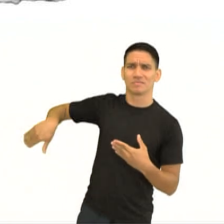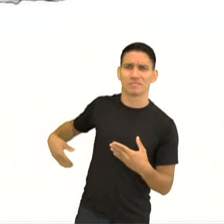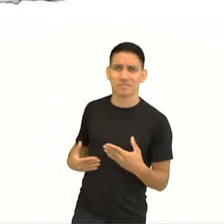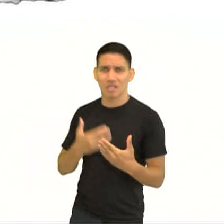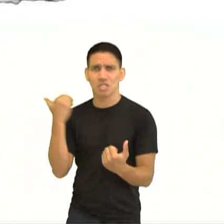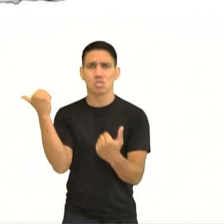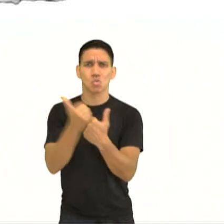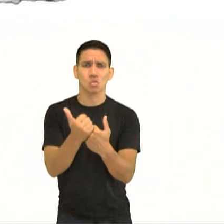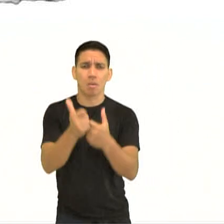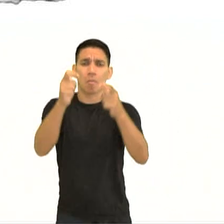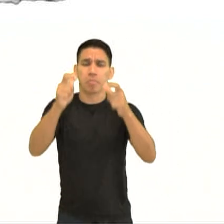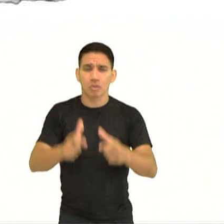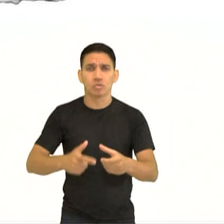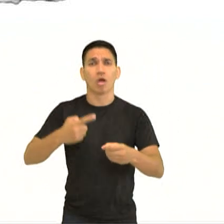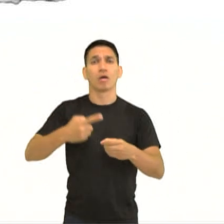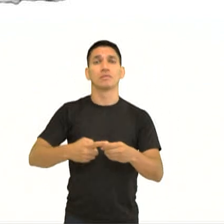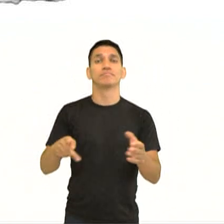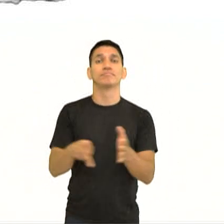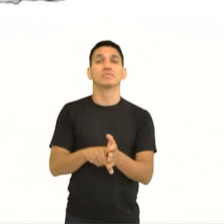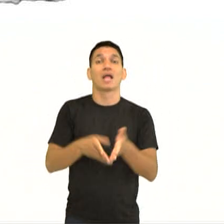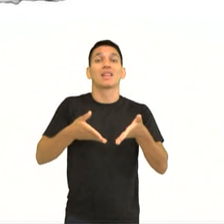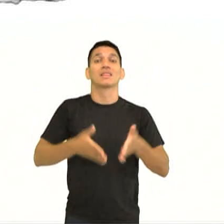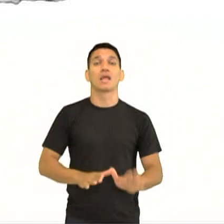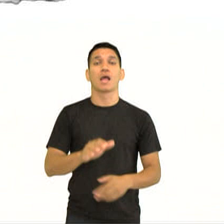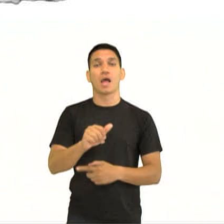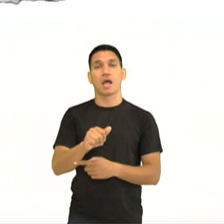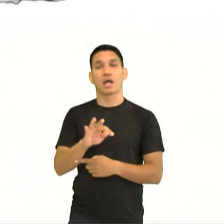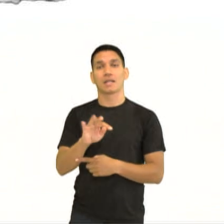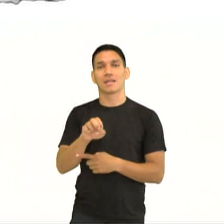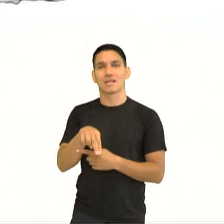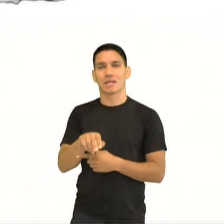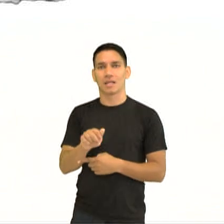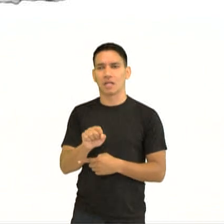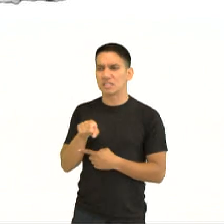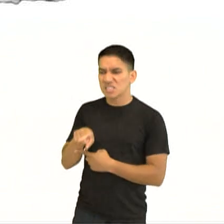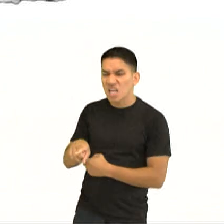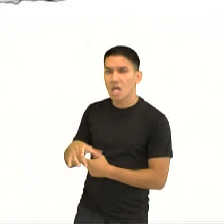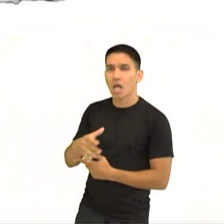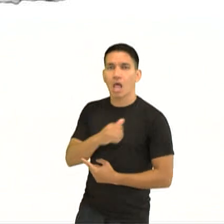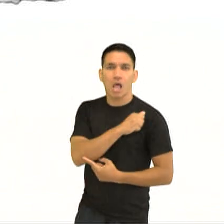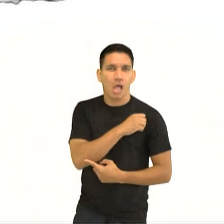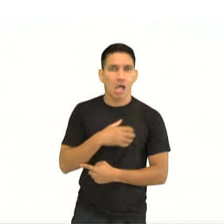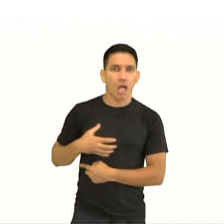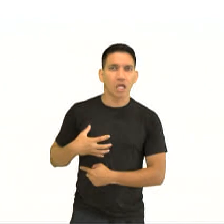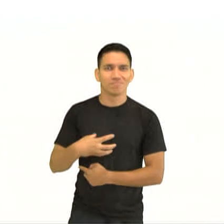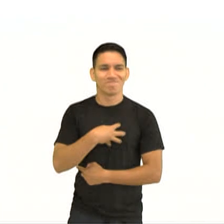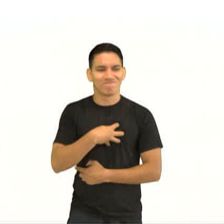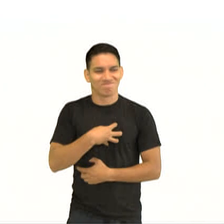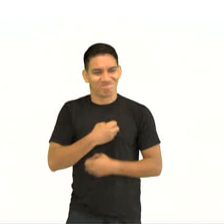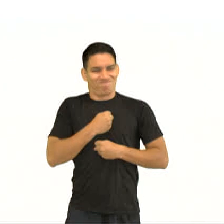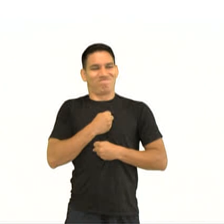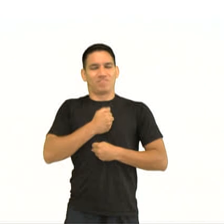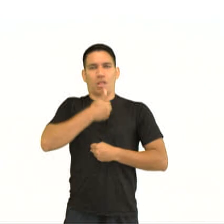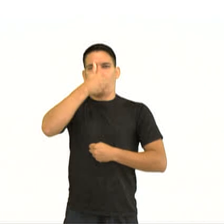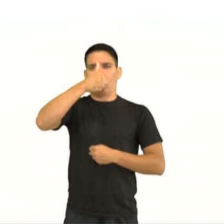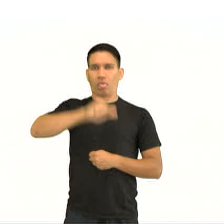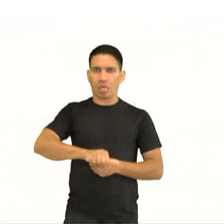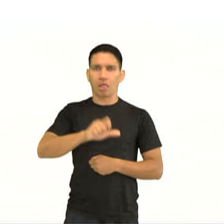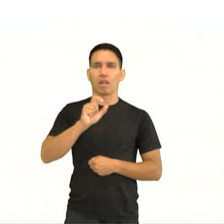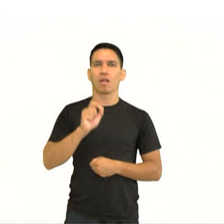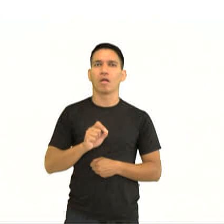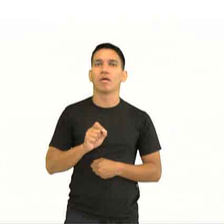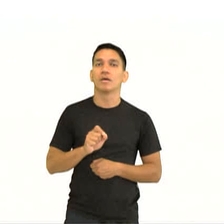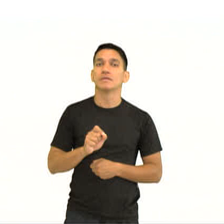ateniense nato. Isso faz com que Aristóteles aí fique muito decepcionado, né? E aí então ele